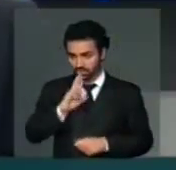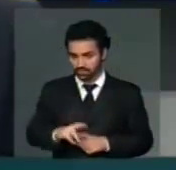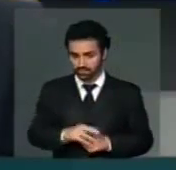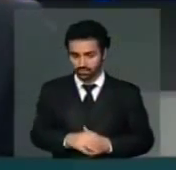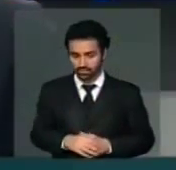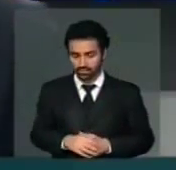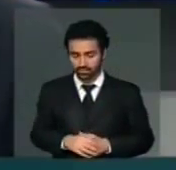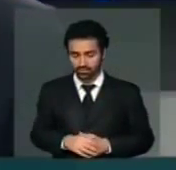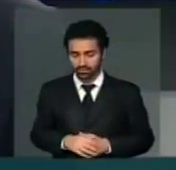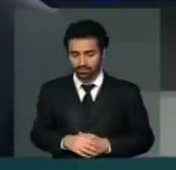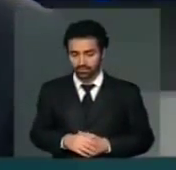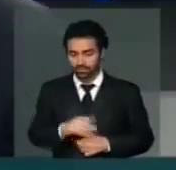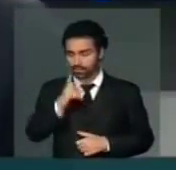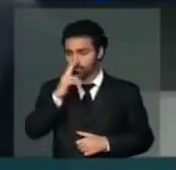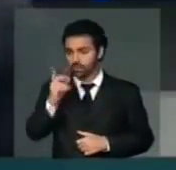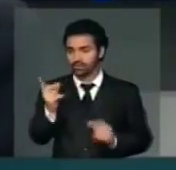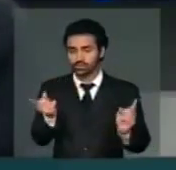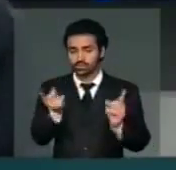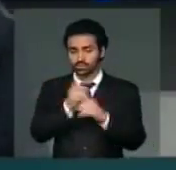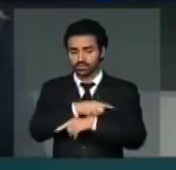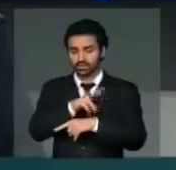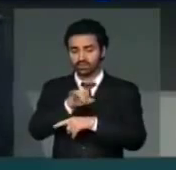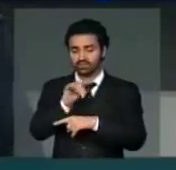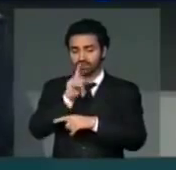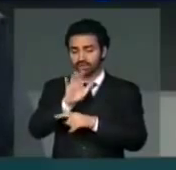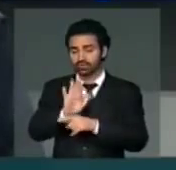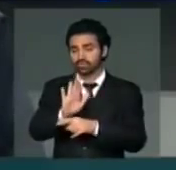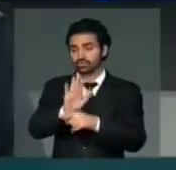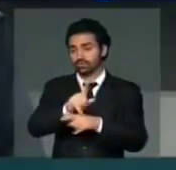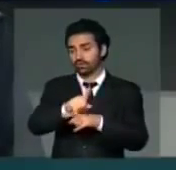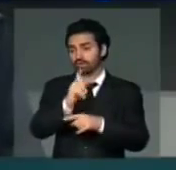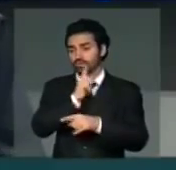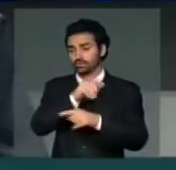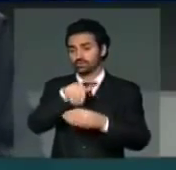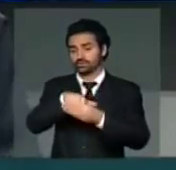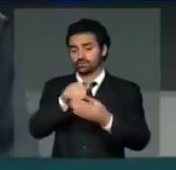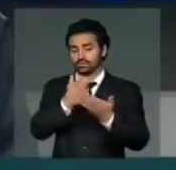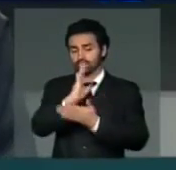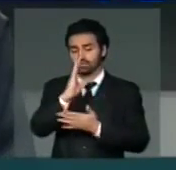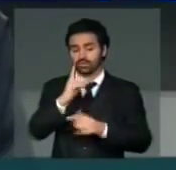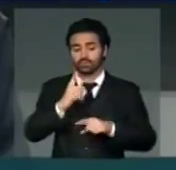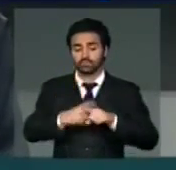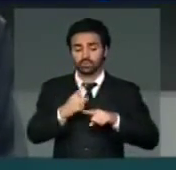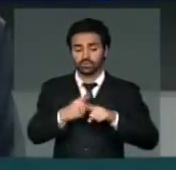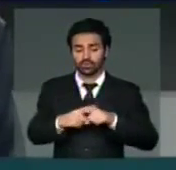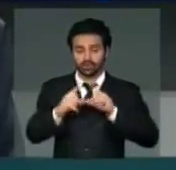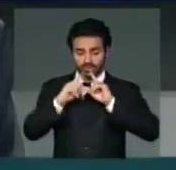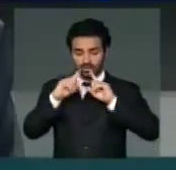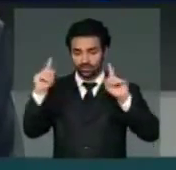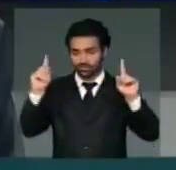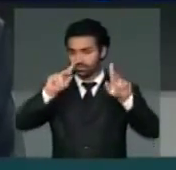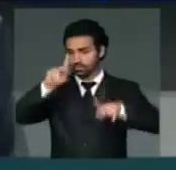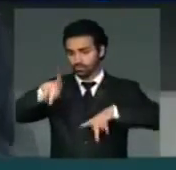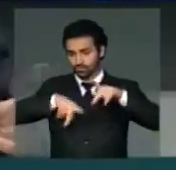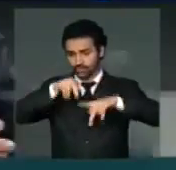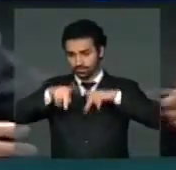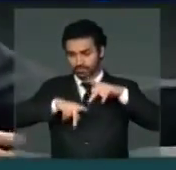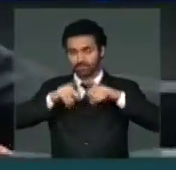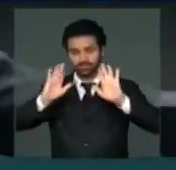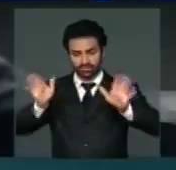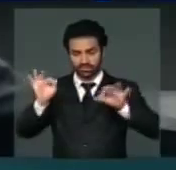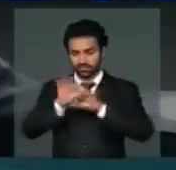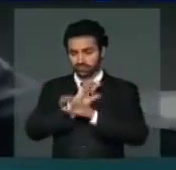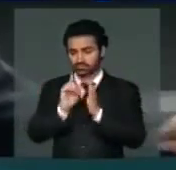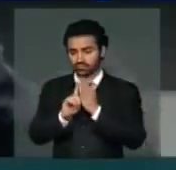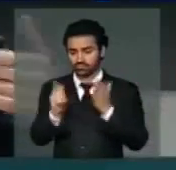não. Eu acho exatamente o contrário. Ajudaria. Por quê? A denúncia era pública. Estava nos